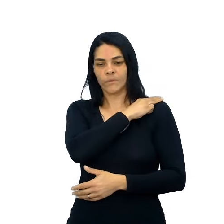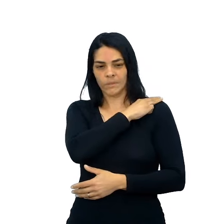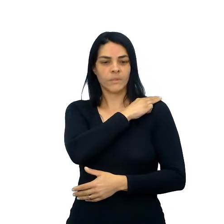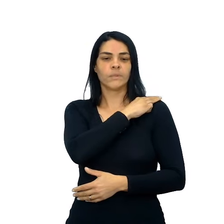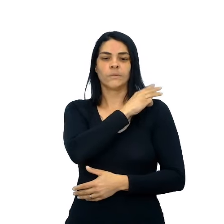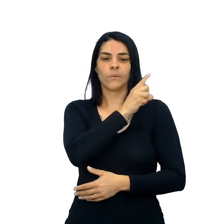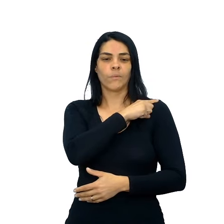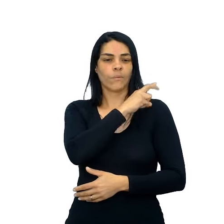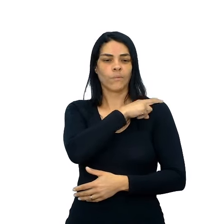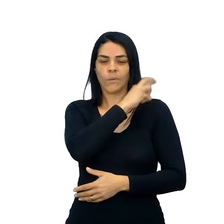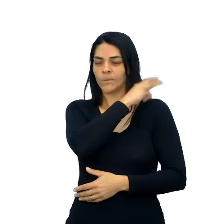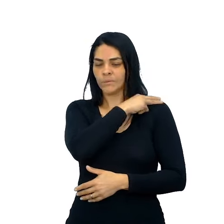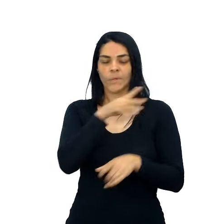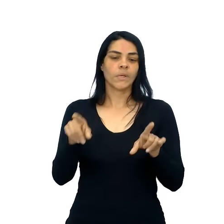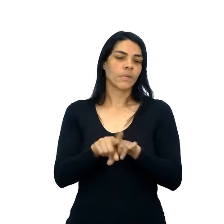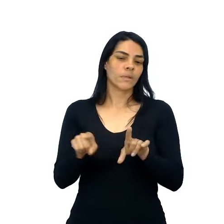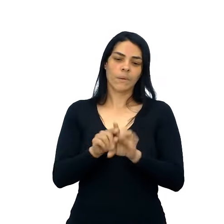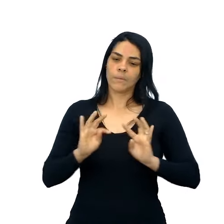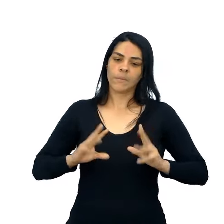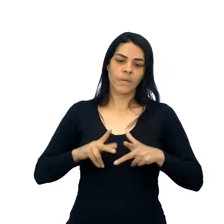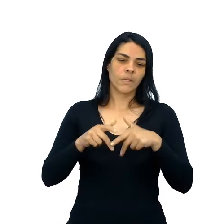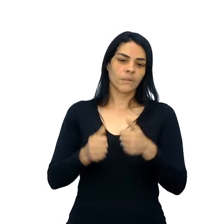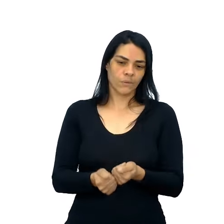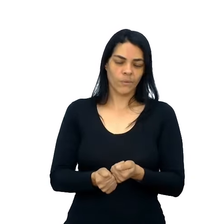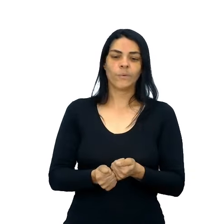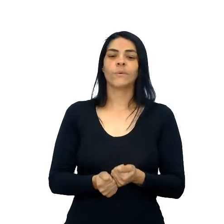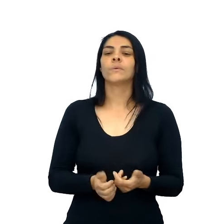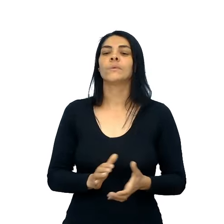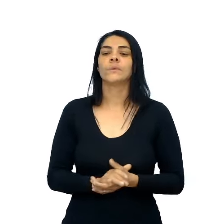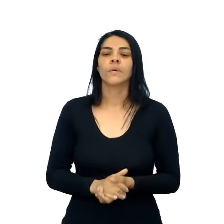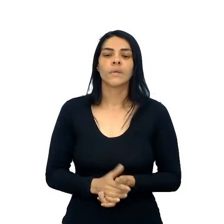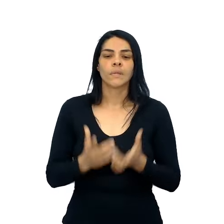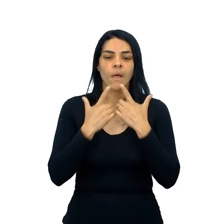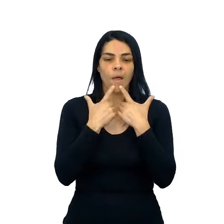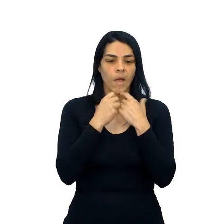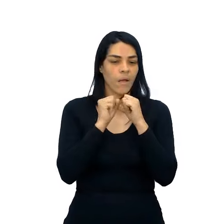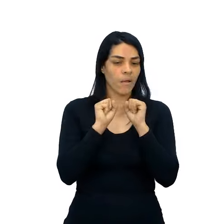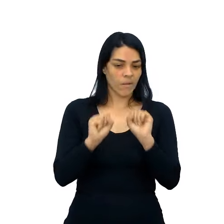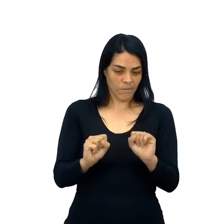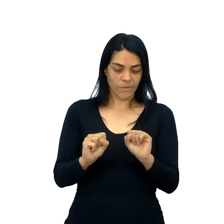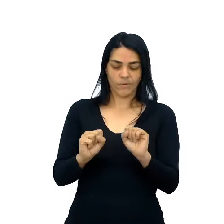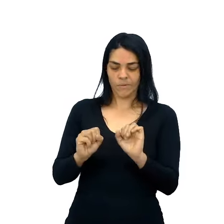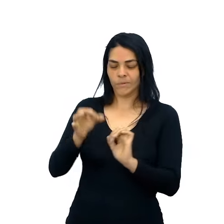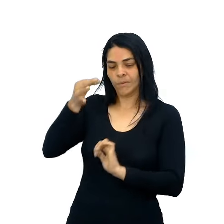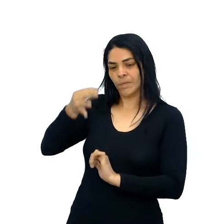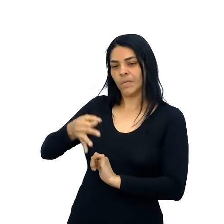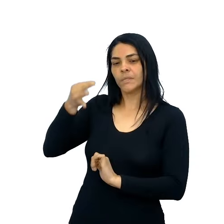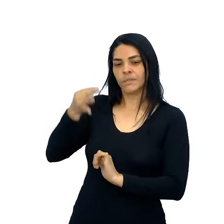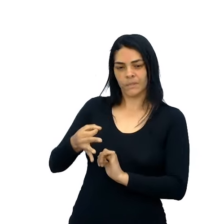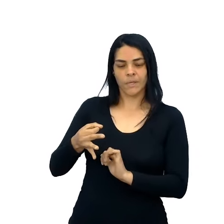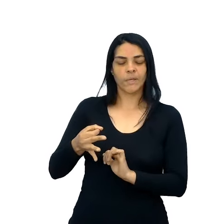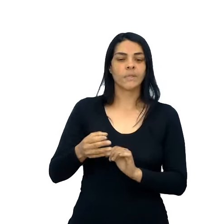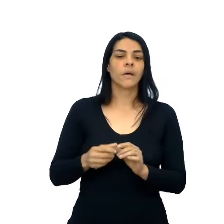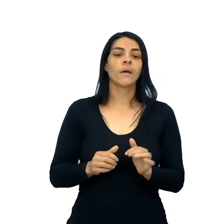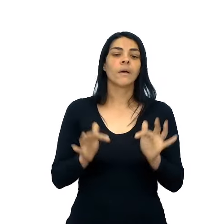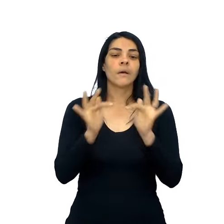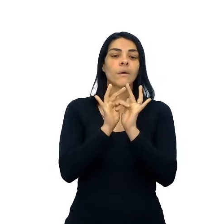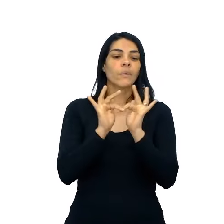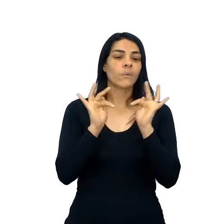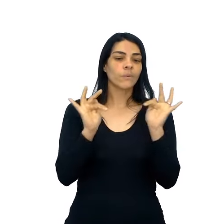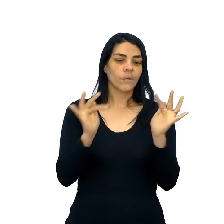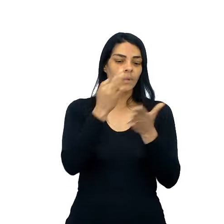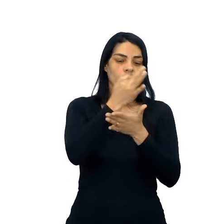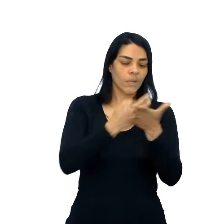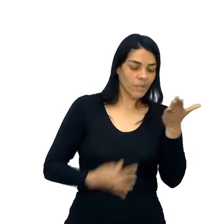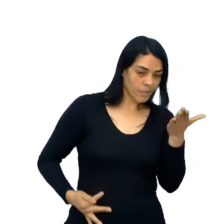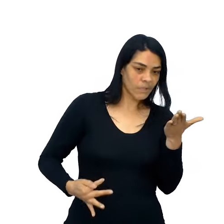se comunicar aí, empregando recursos linguísticos e semióticos de forma adequada, de modo então que o texto sirva